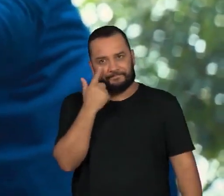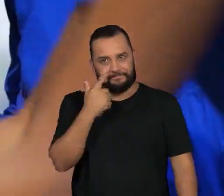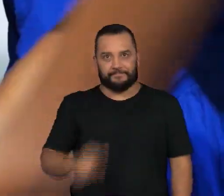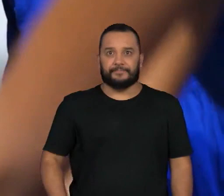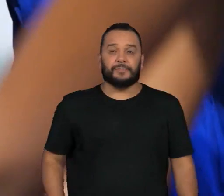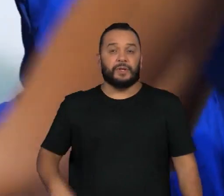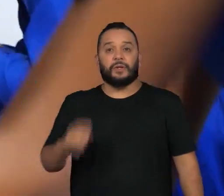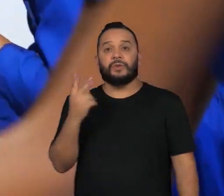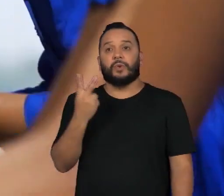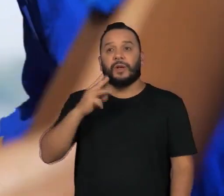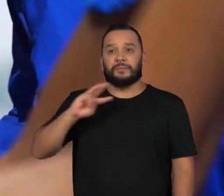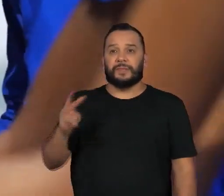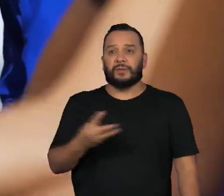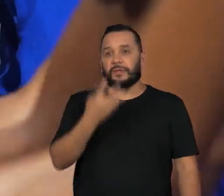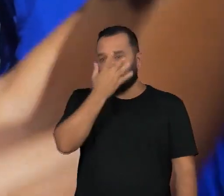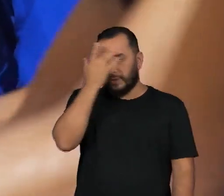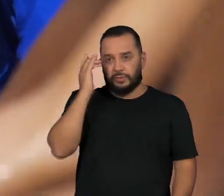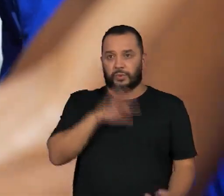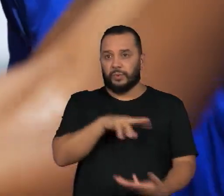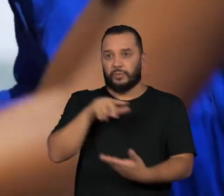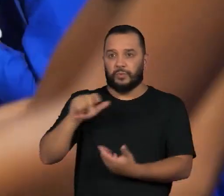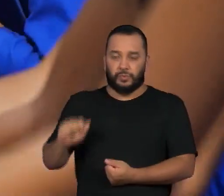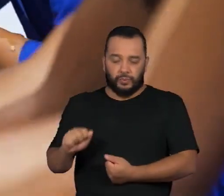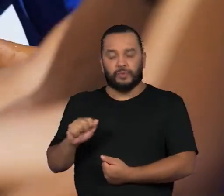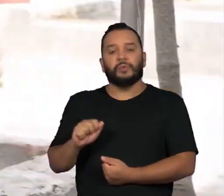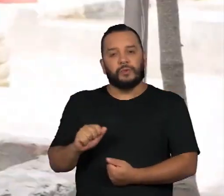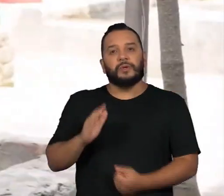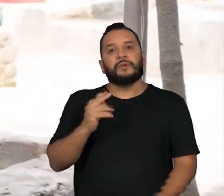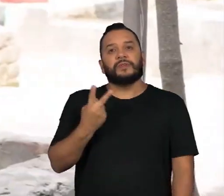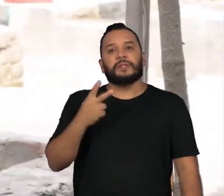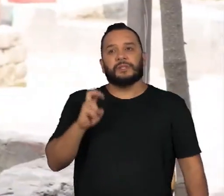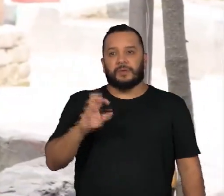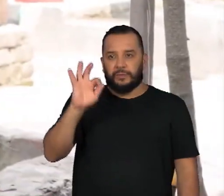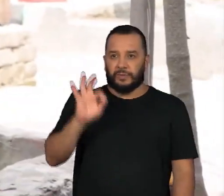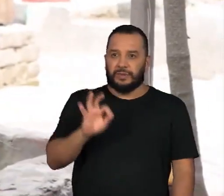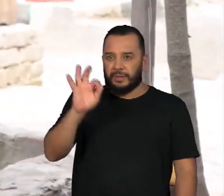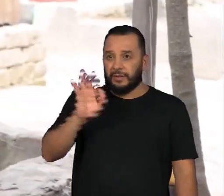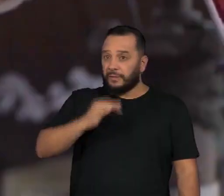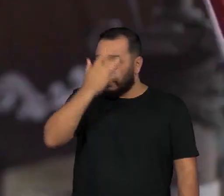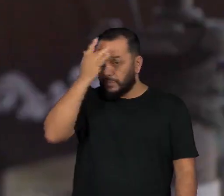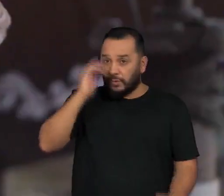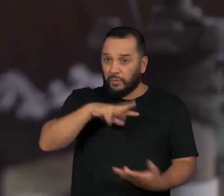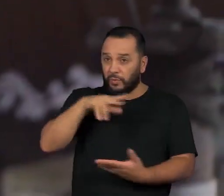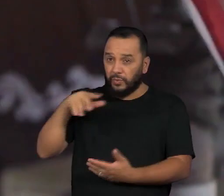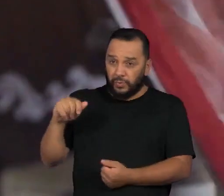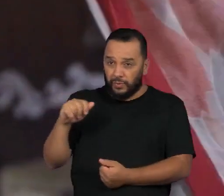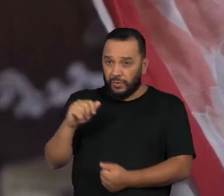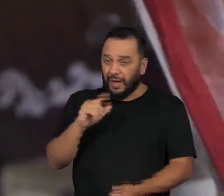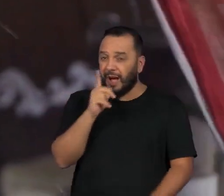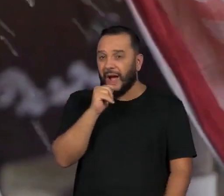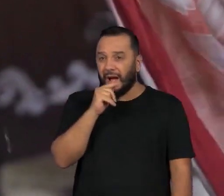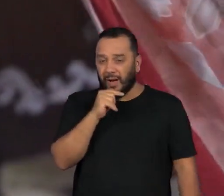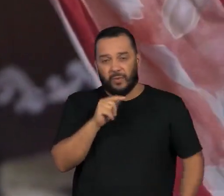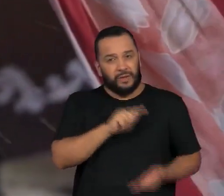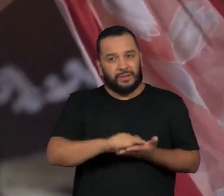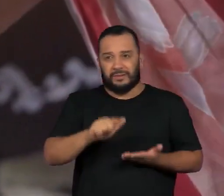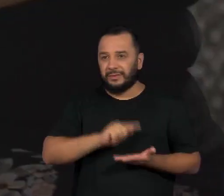2 bilhões de pessoas no mundo, 1/4 da humanidade, não tem acesso à água potável.